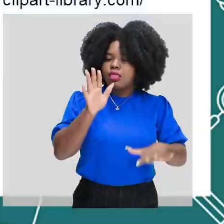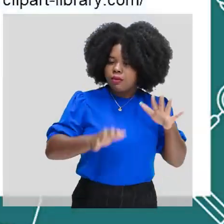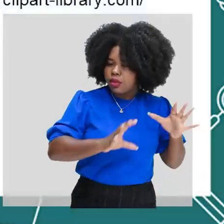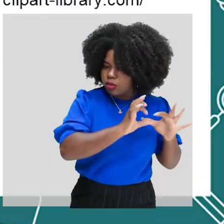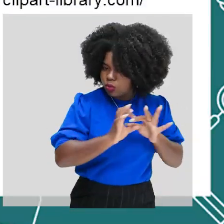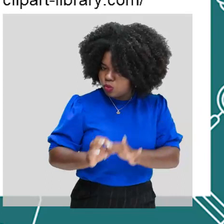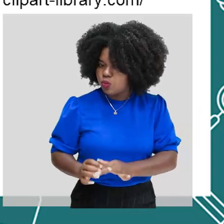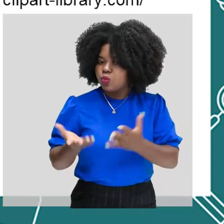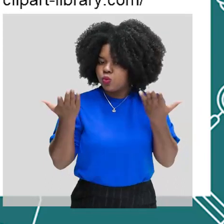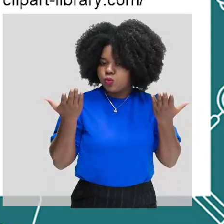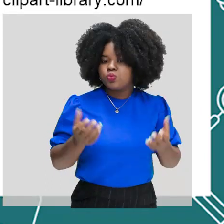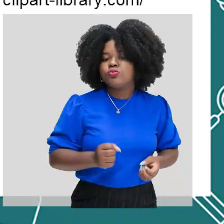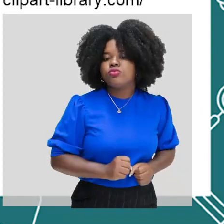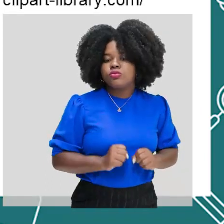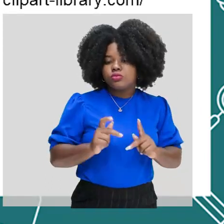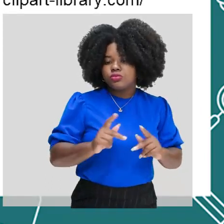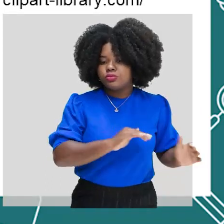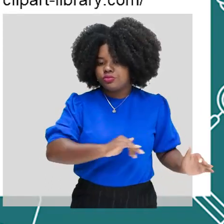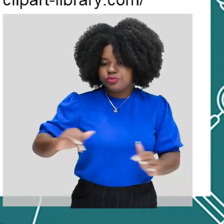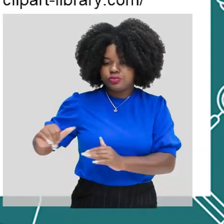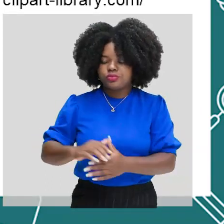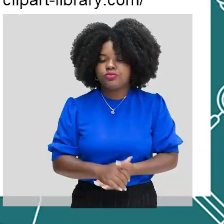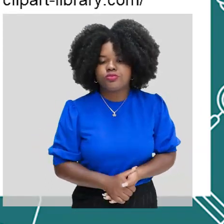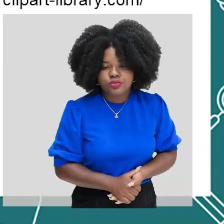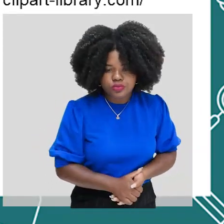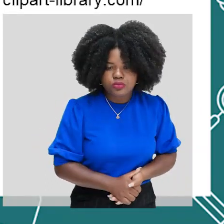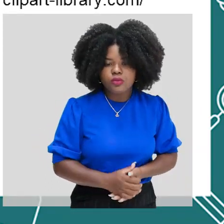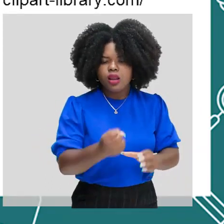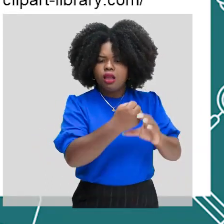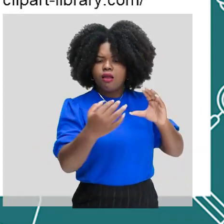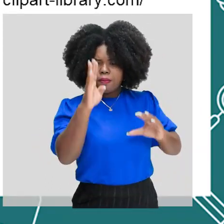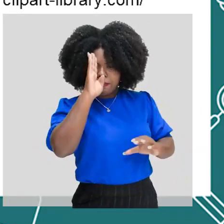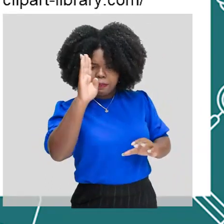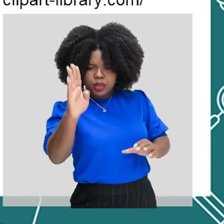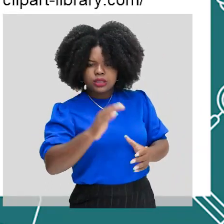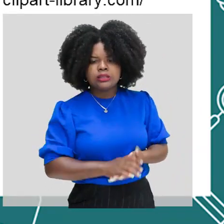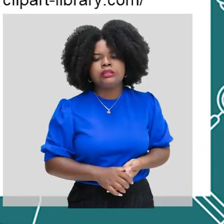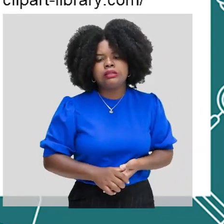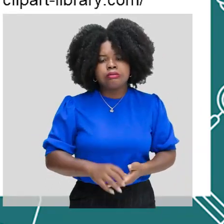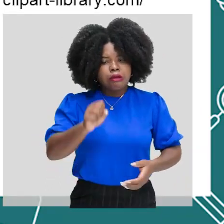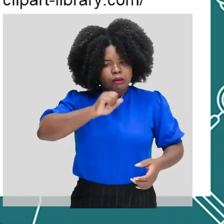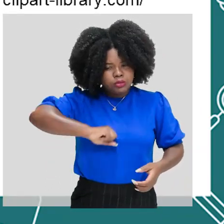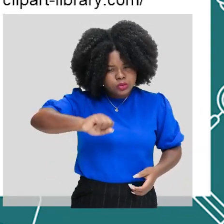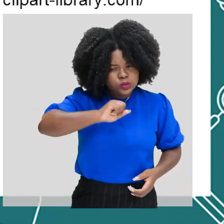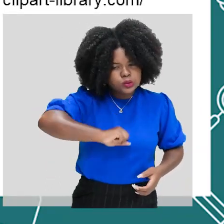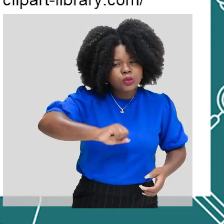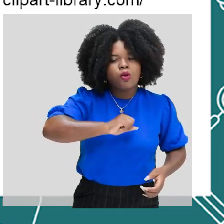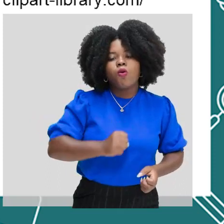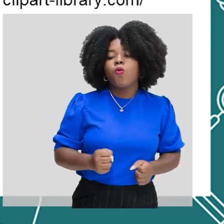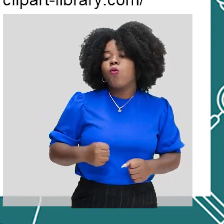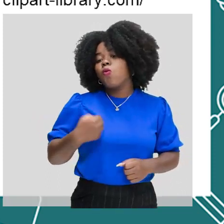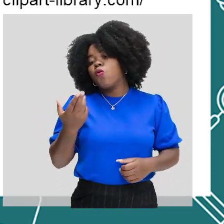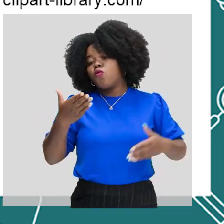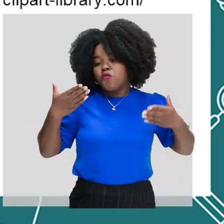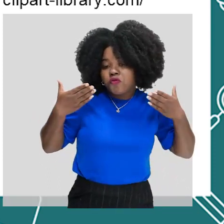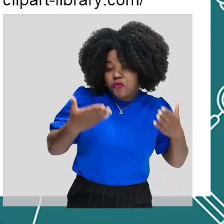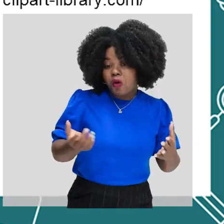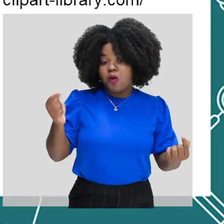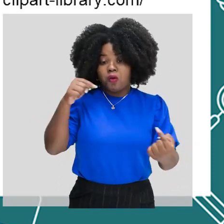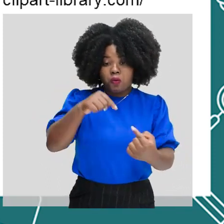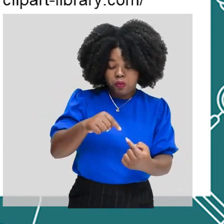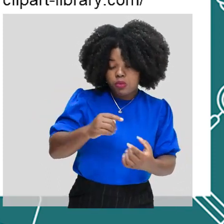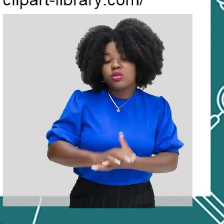Continuando. The main feature, a característica principal do reggae, ou o tema principal que é